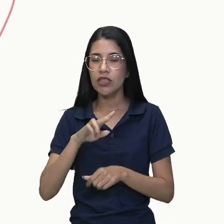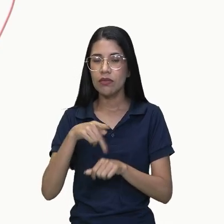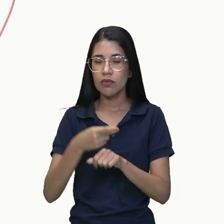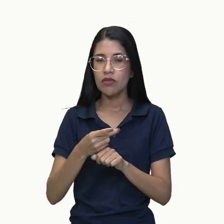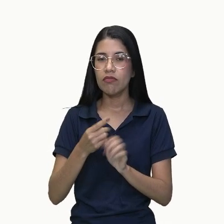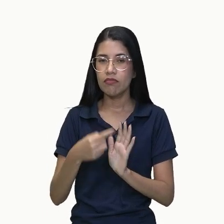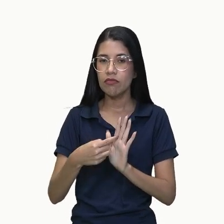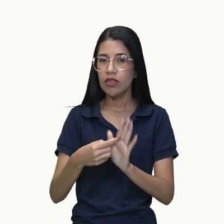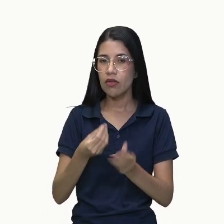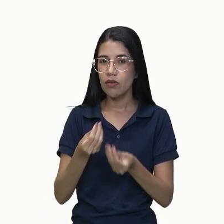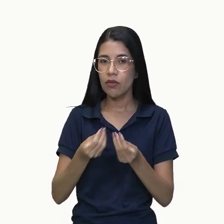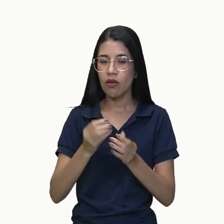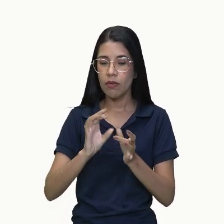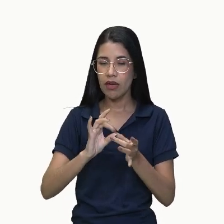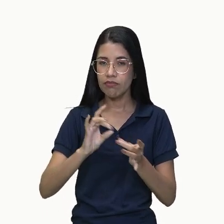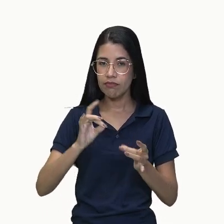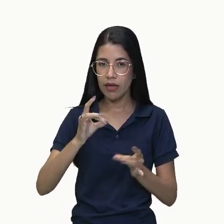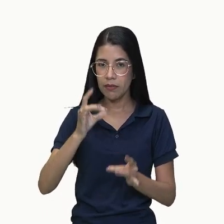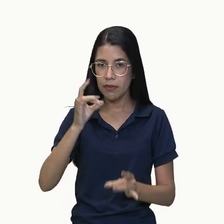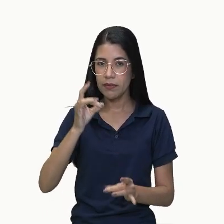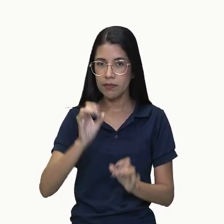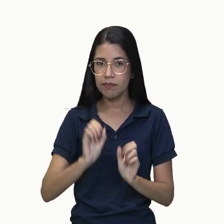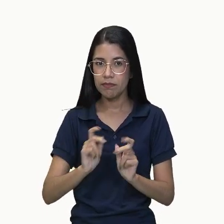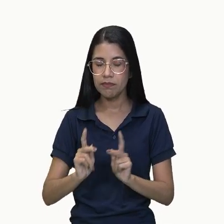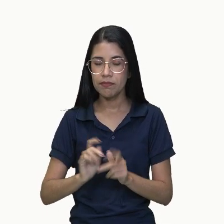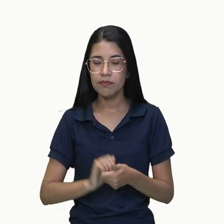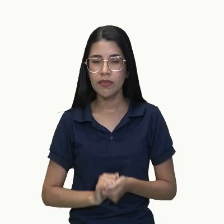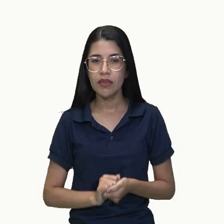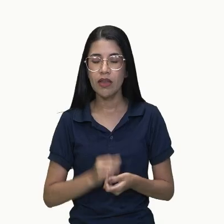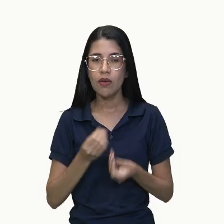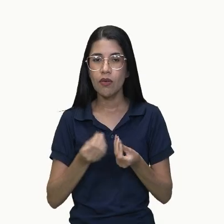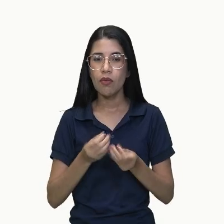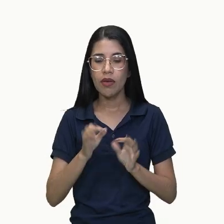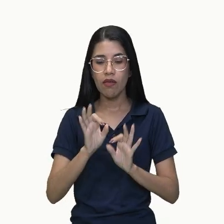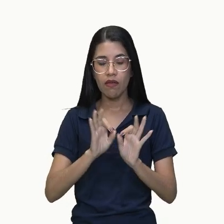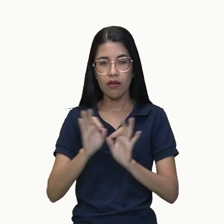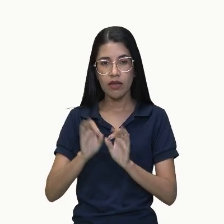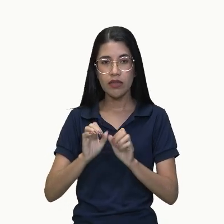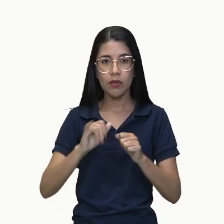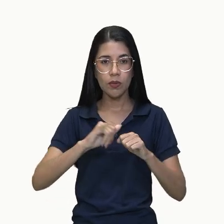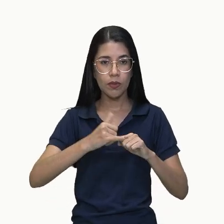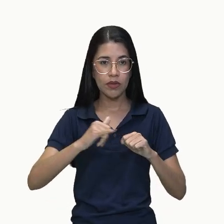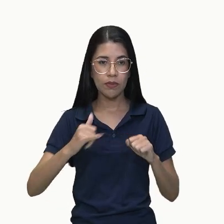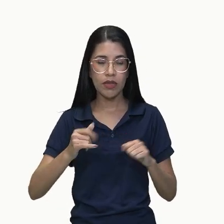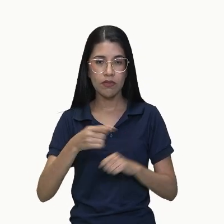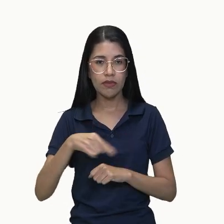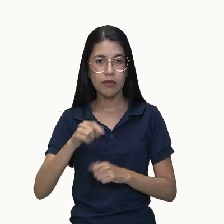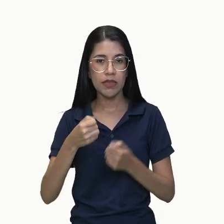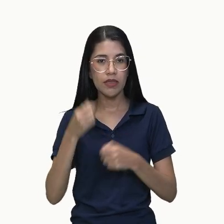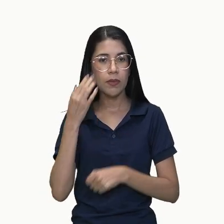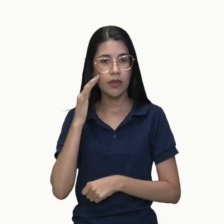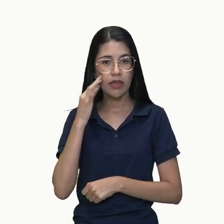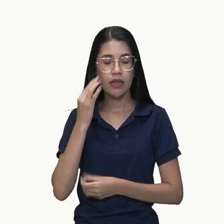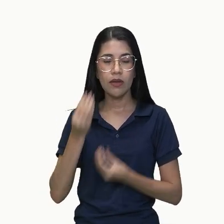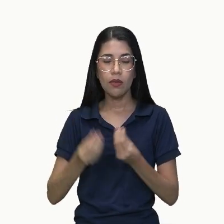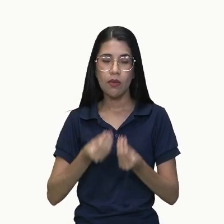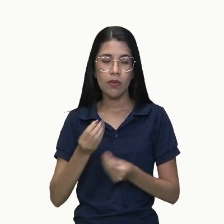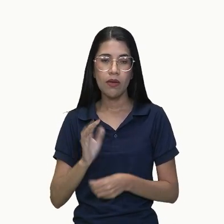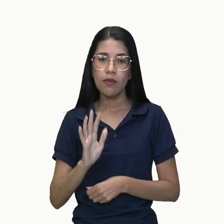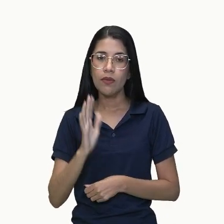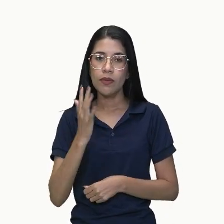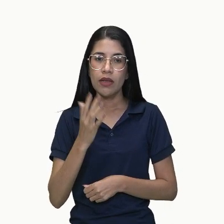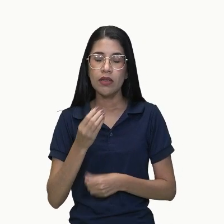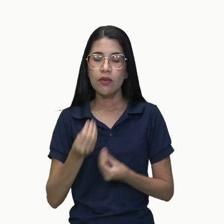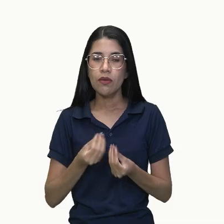é. Então, a ordem dos aminoácidos é importante você entender, professor, mas como é que vai ser? Quem